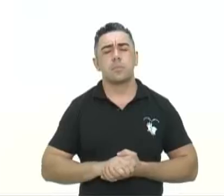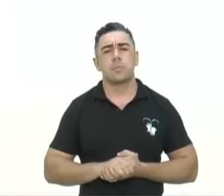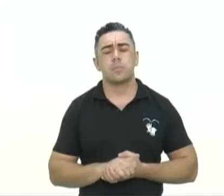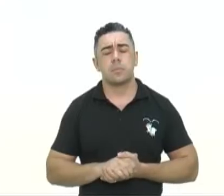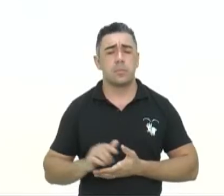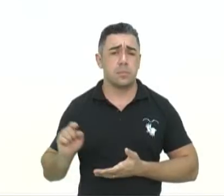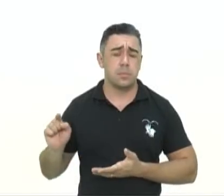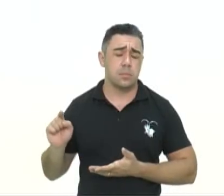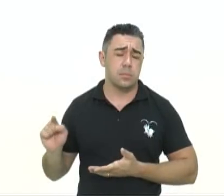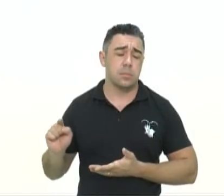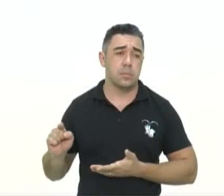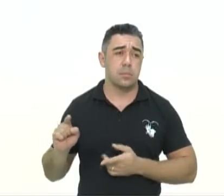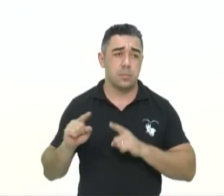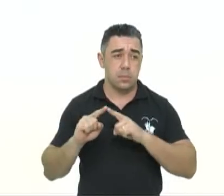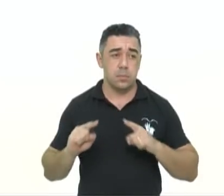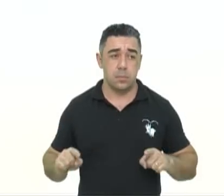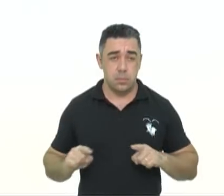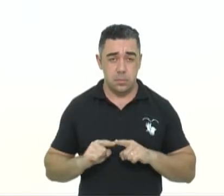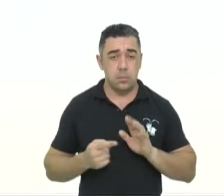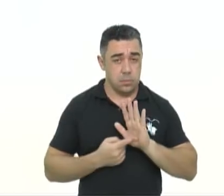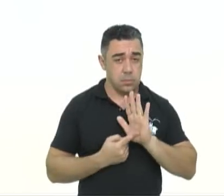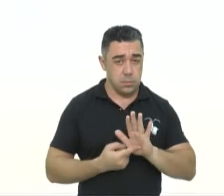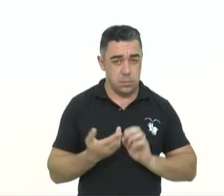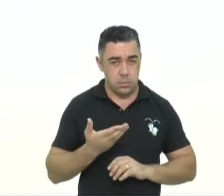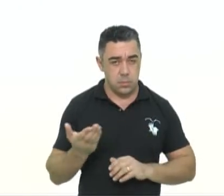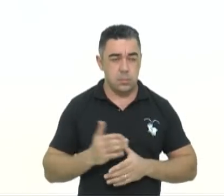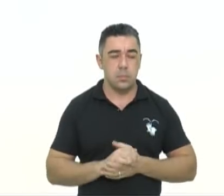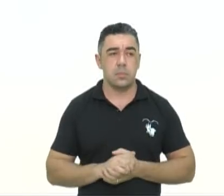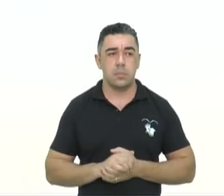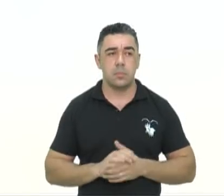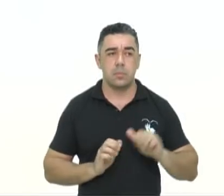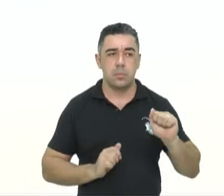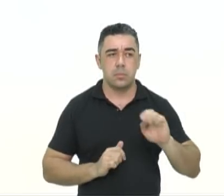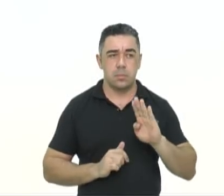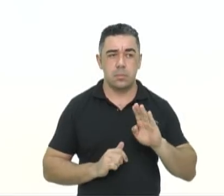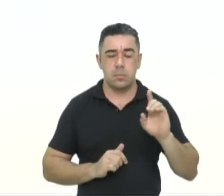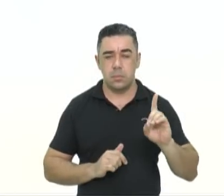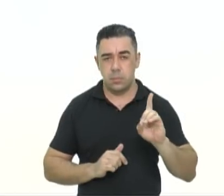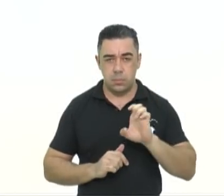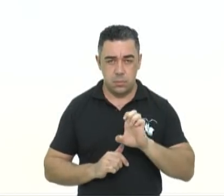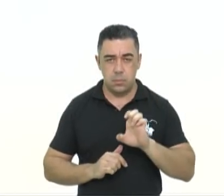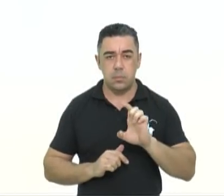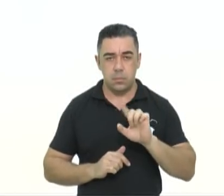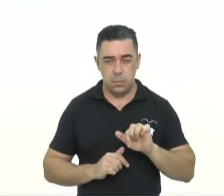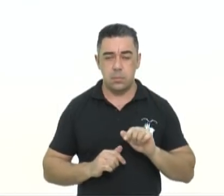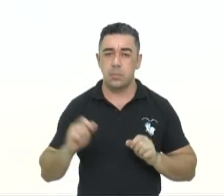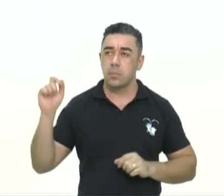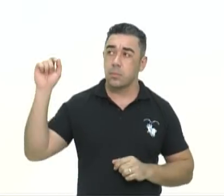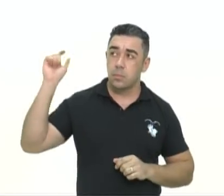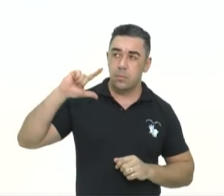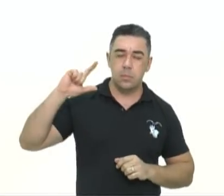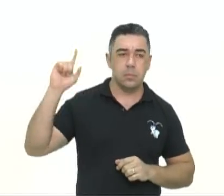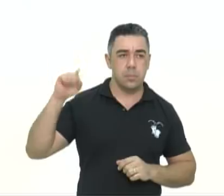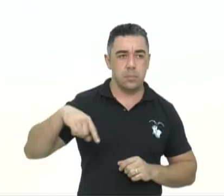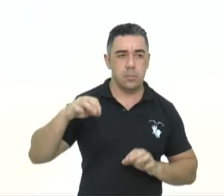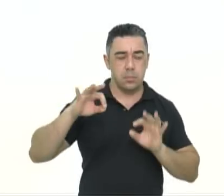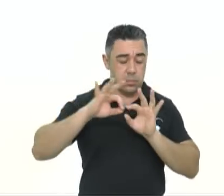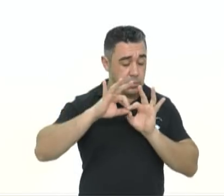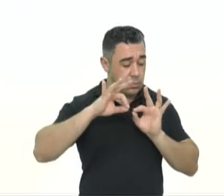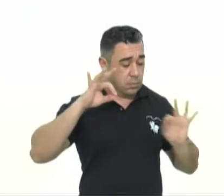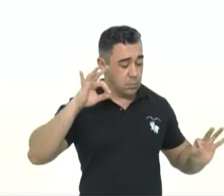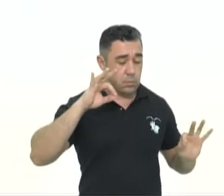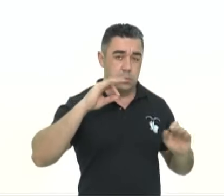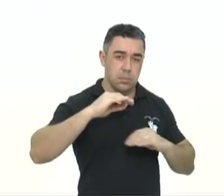Na figura abaixo, que eu já vou lhe mostrar, AB e DE são raios solares que fazem projetar